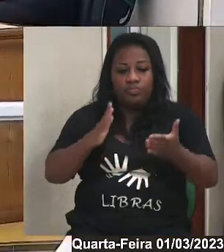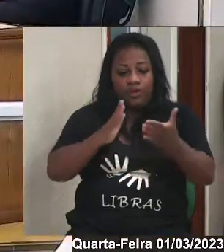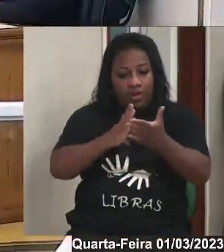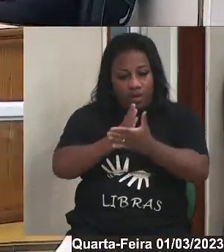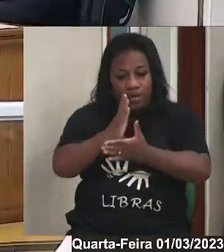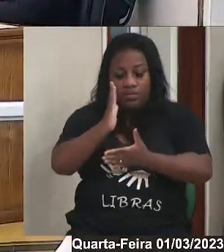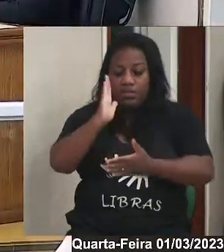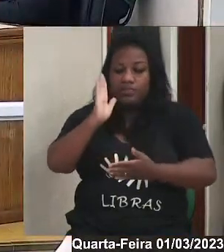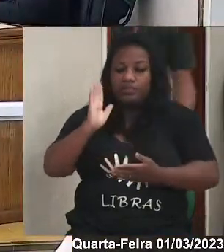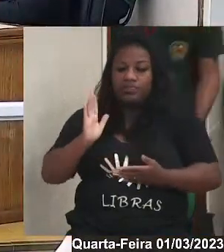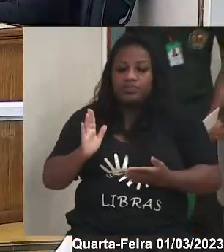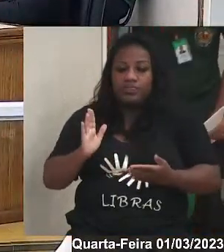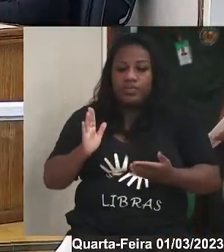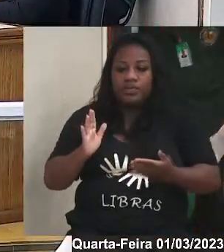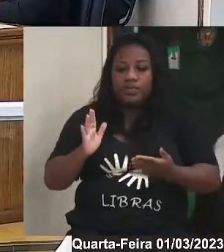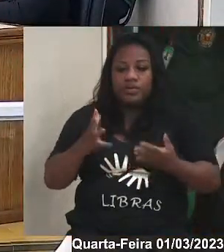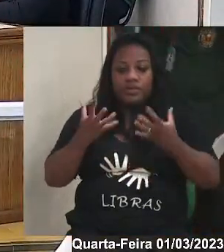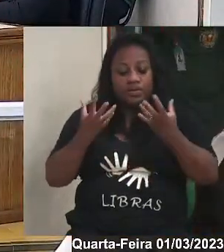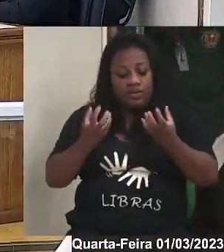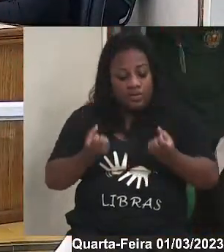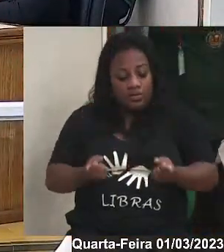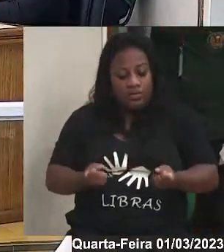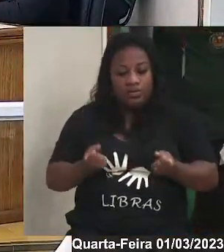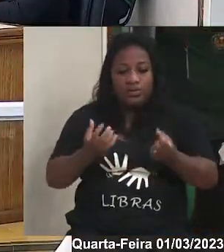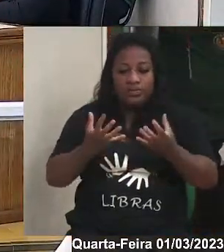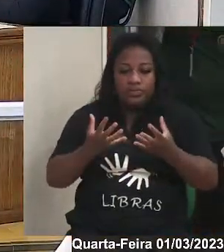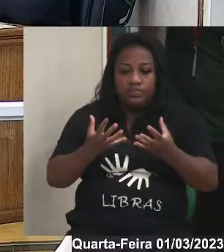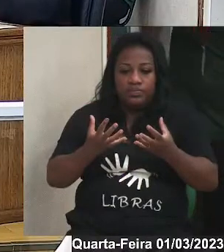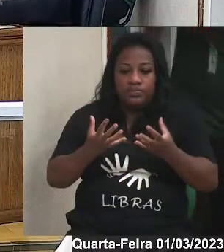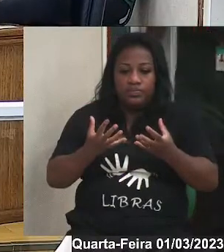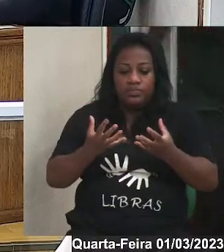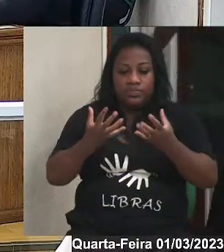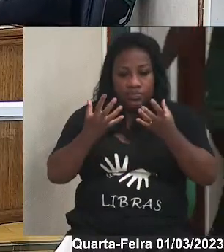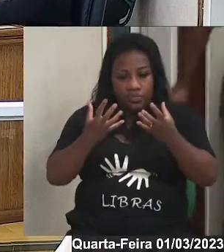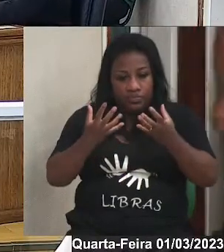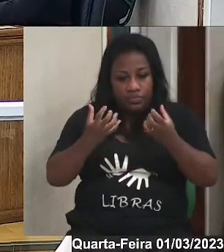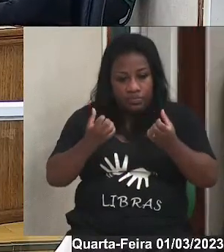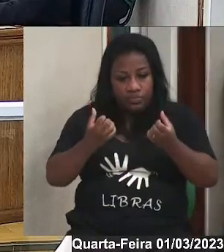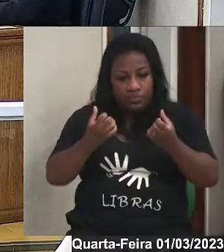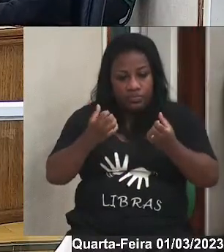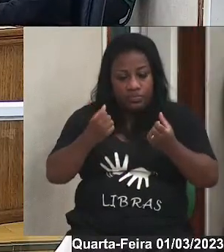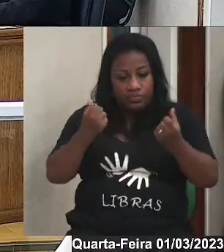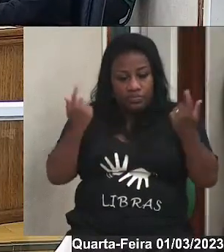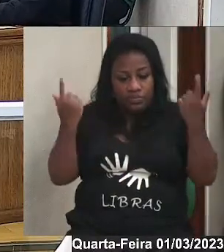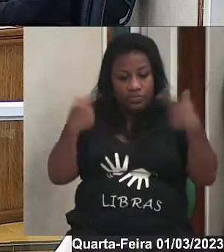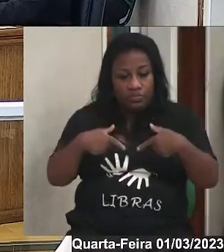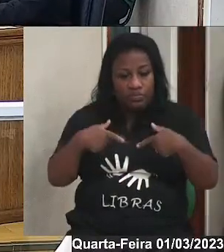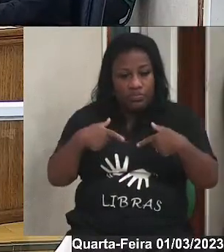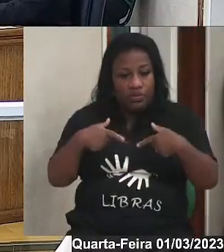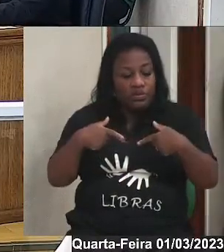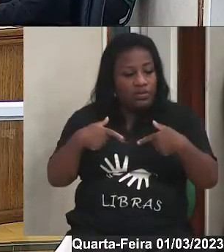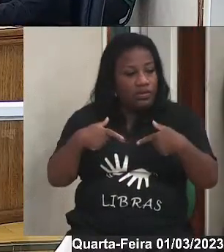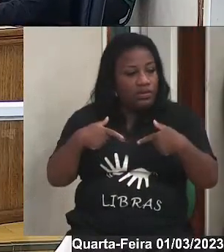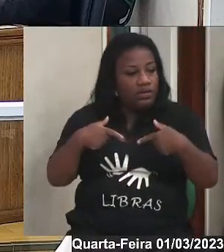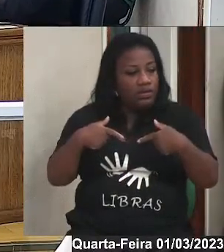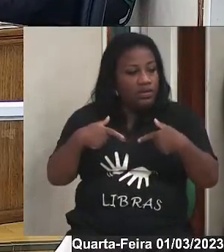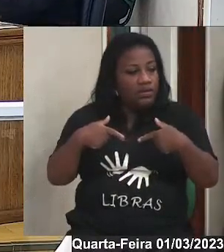Índio Silva? A favor, presidente. Como vota o vereador Lúcio Costa? Favorável, presidente. Como vota o vereador Abidão Henrique? Contra.